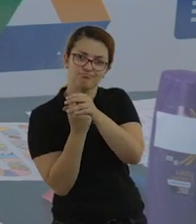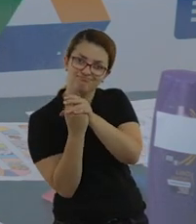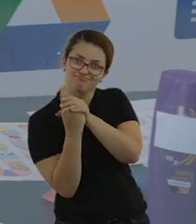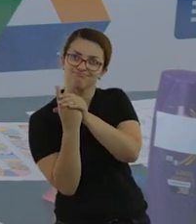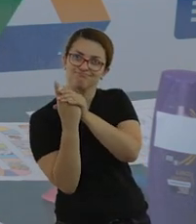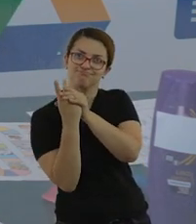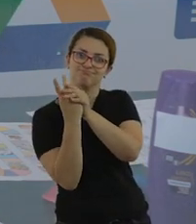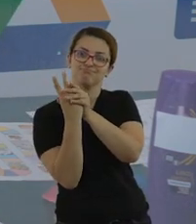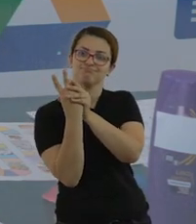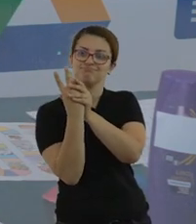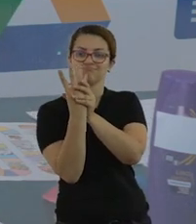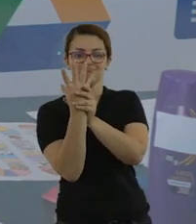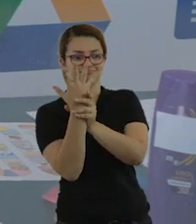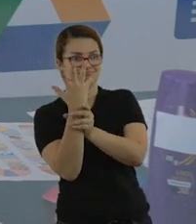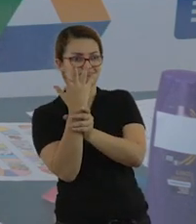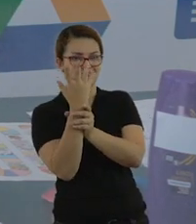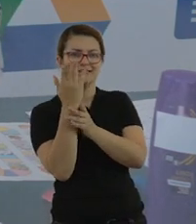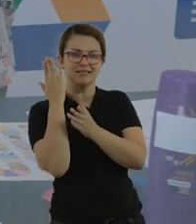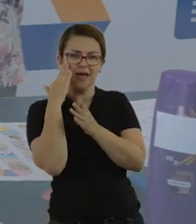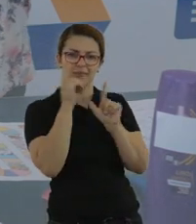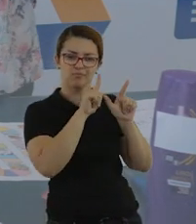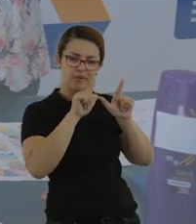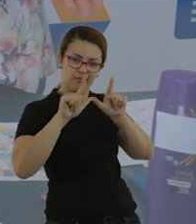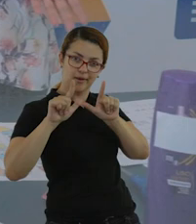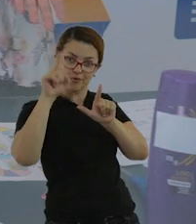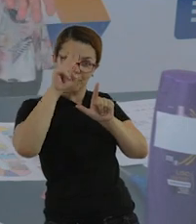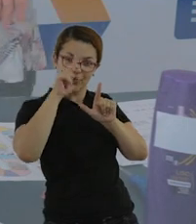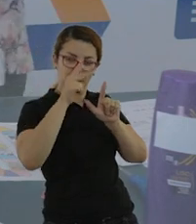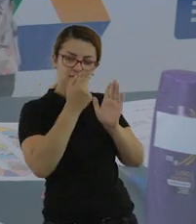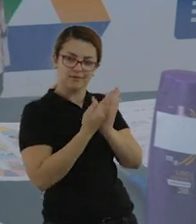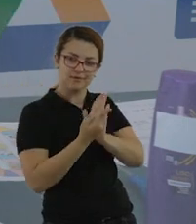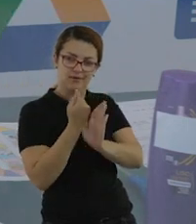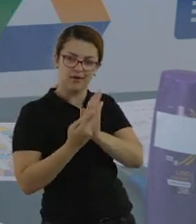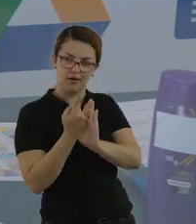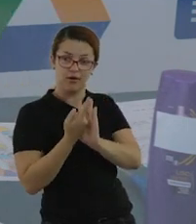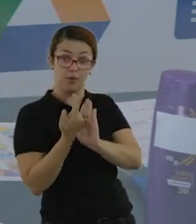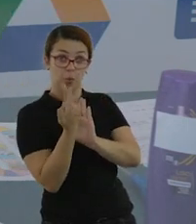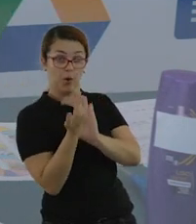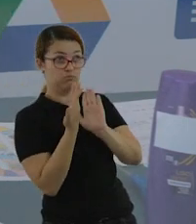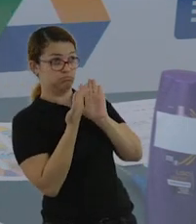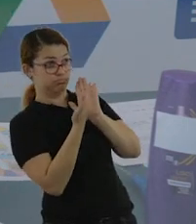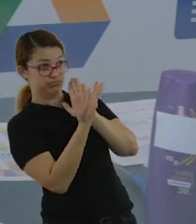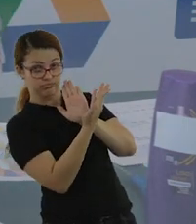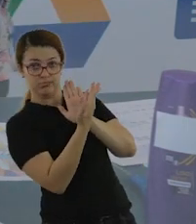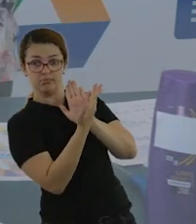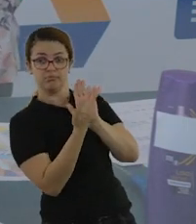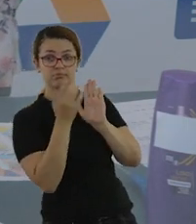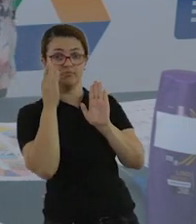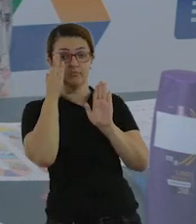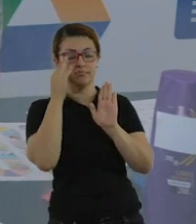mudança. Germinação, primeira folha, como se fosse uma história em quadrinhos. Então, olha só.